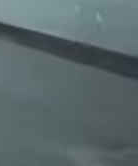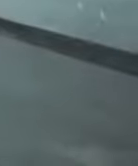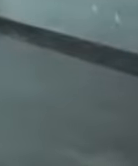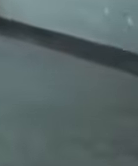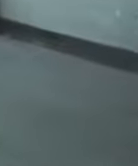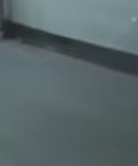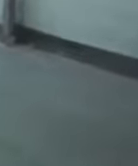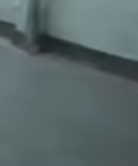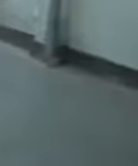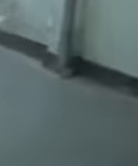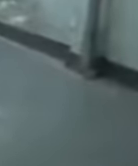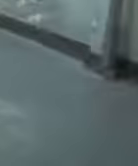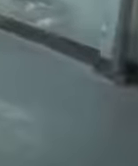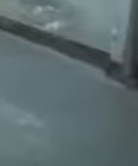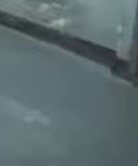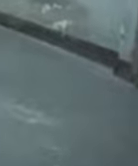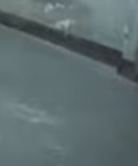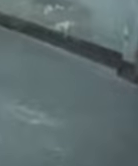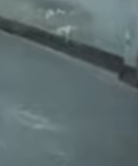Chupa, Gabi.